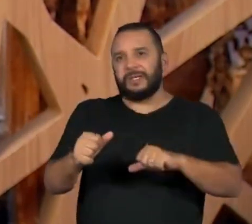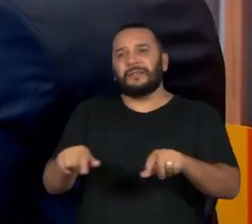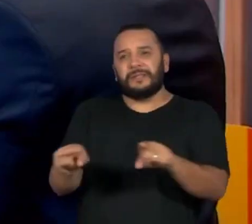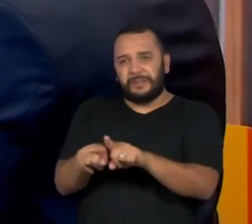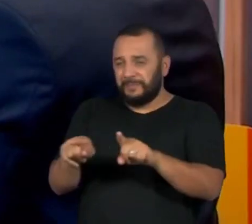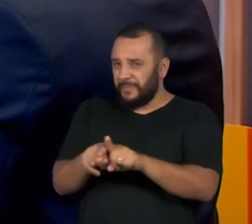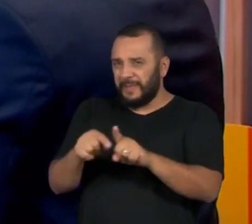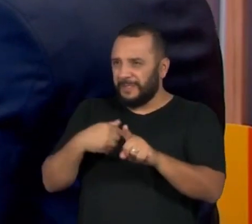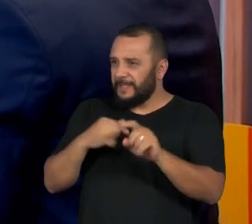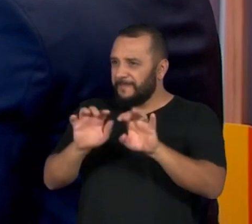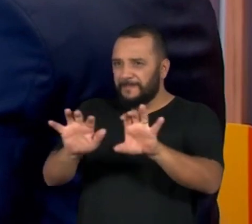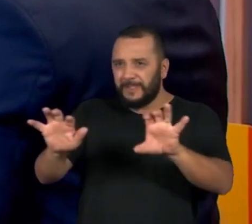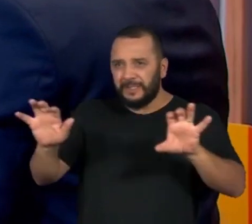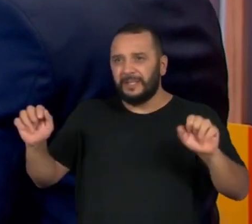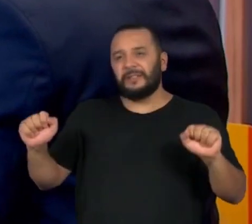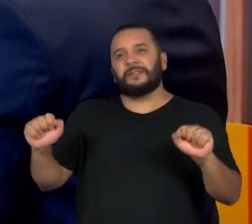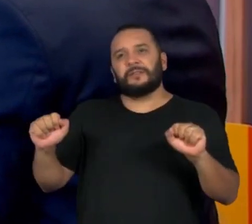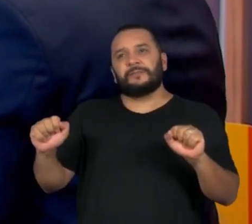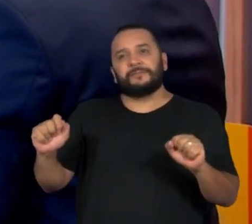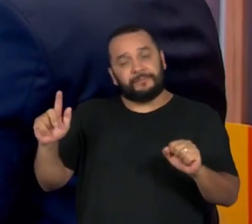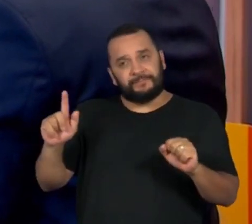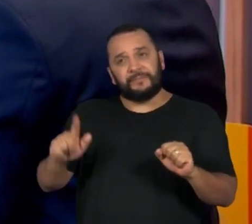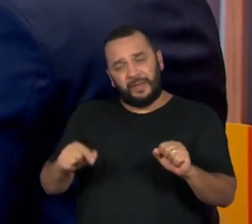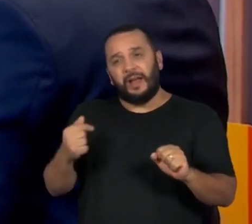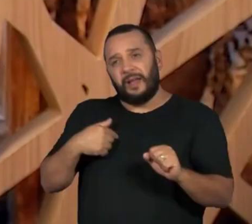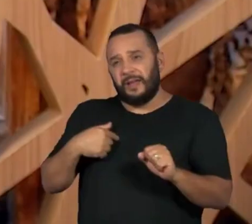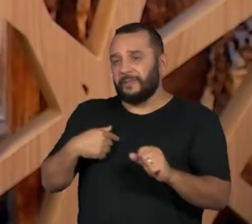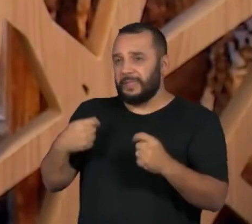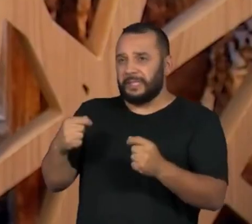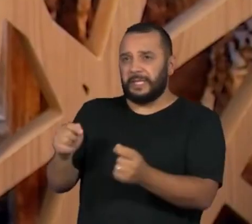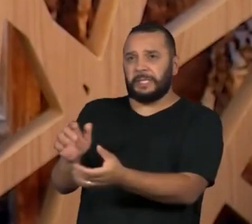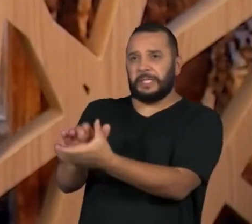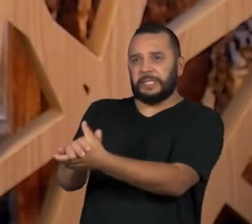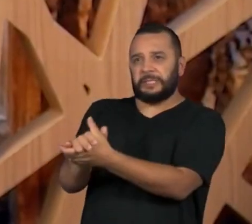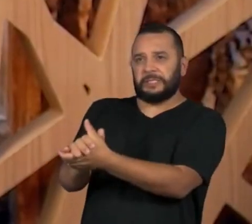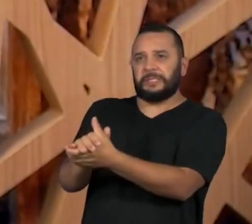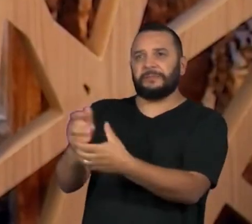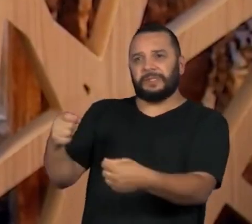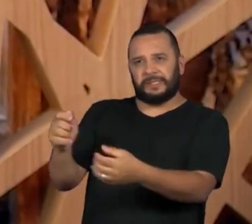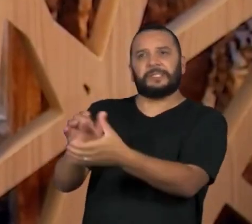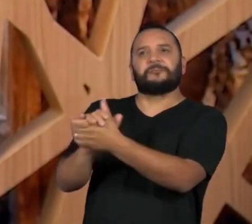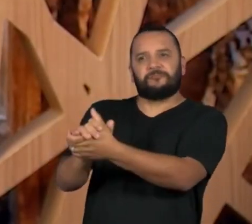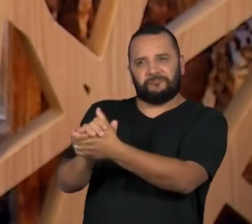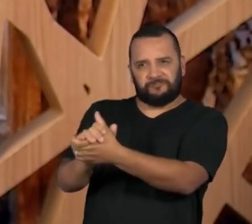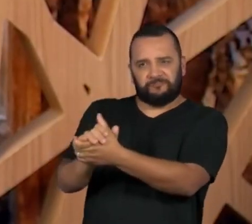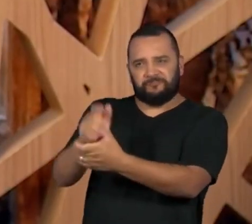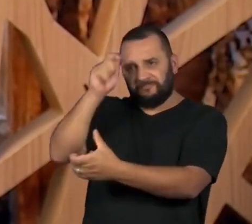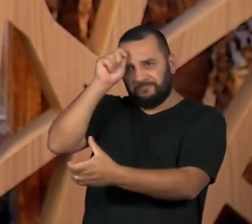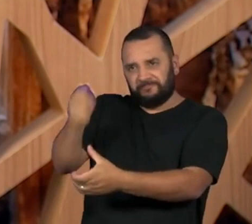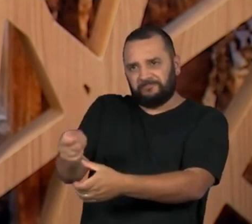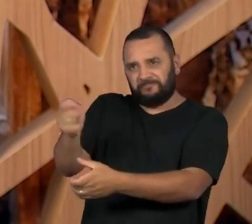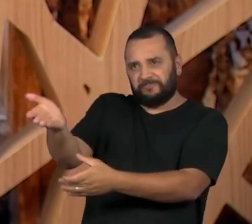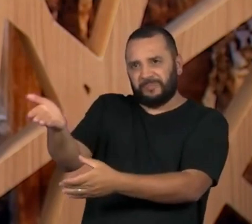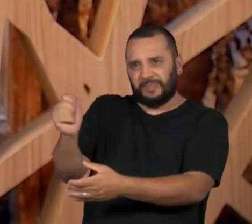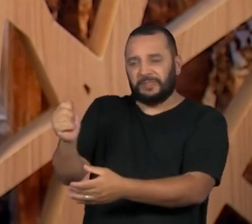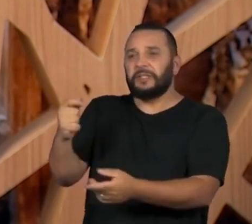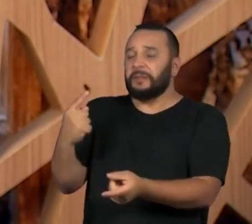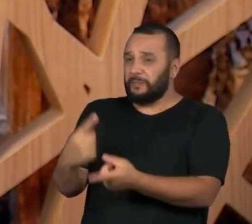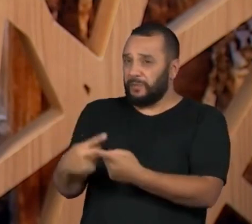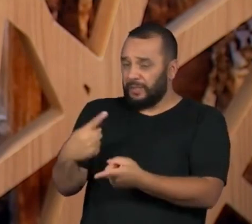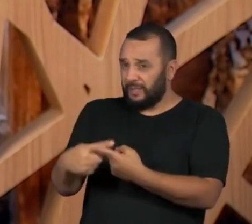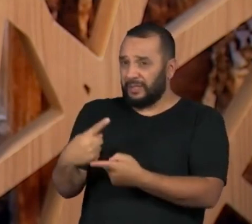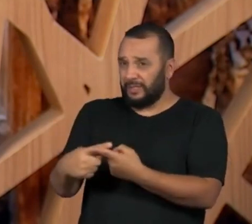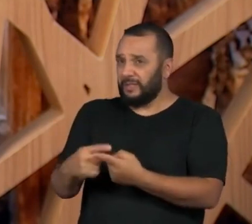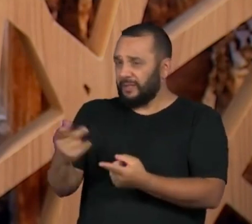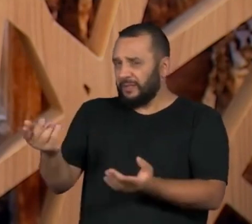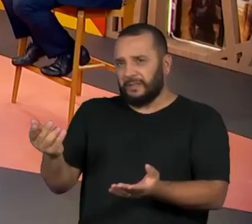né Sem dúvida isso tem que ser reconhecido porque nós chegamos até onde nós chegamos inclusive essas políticas públicas com